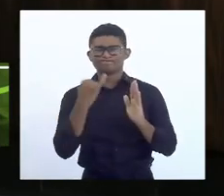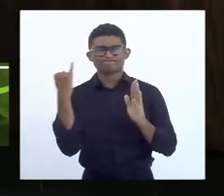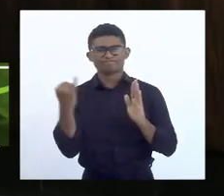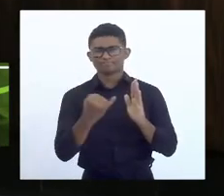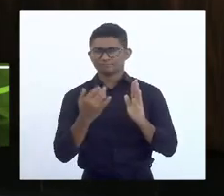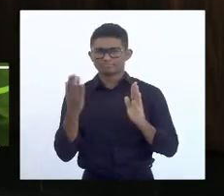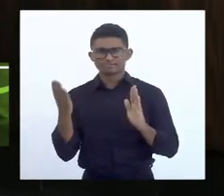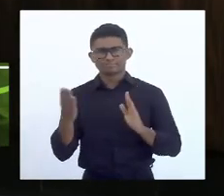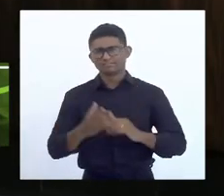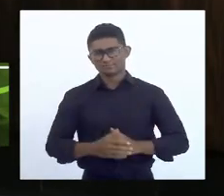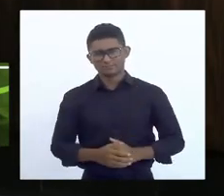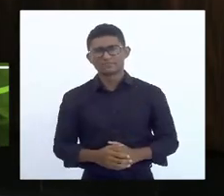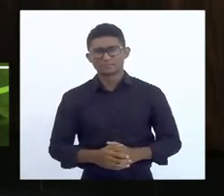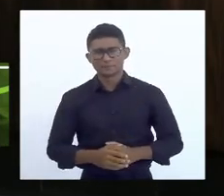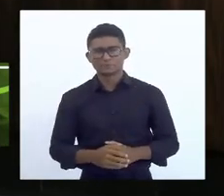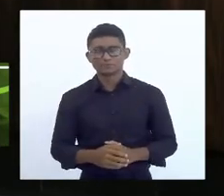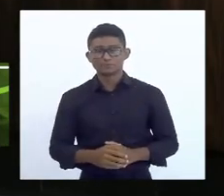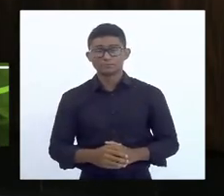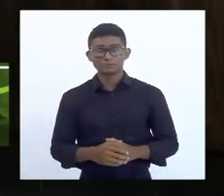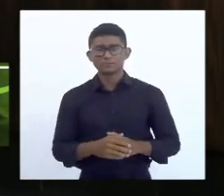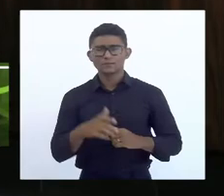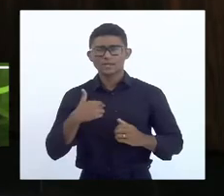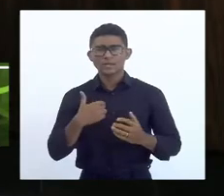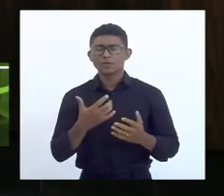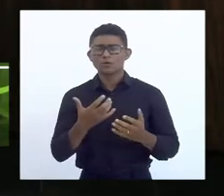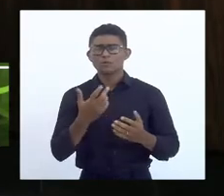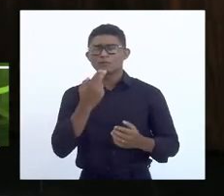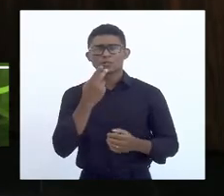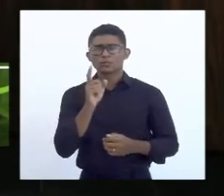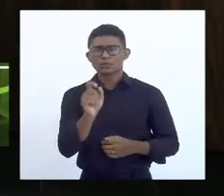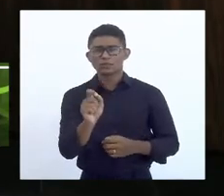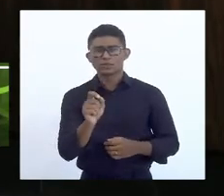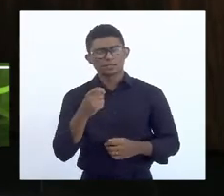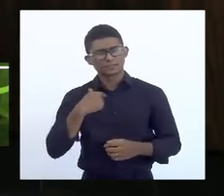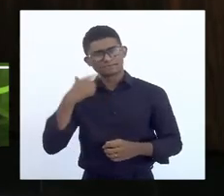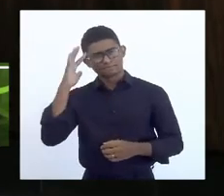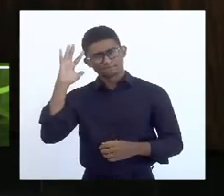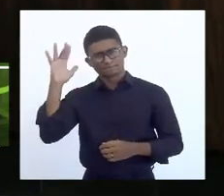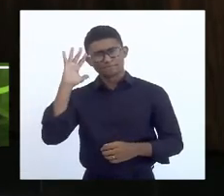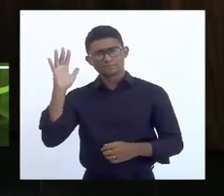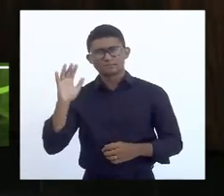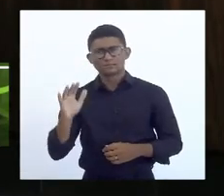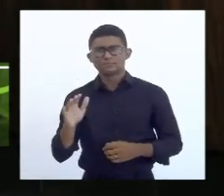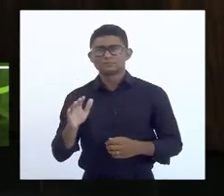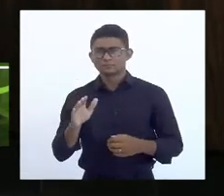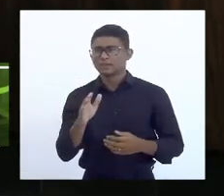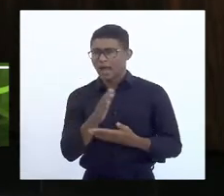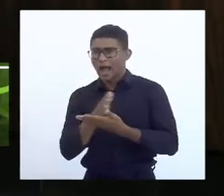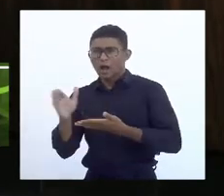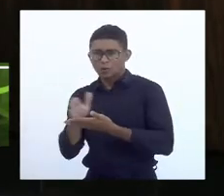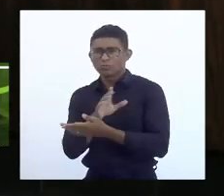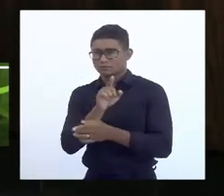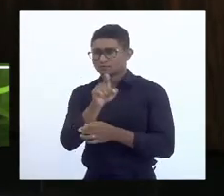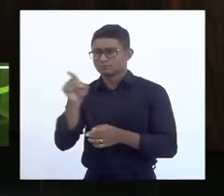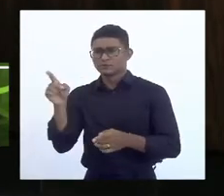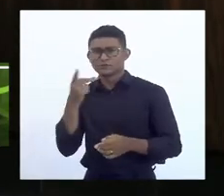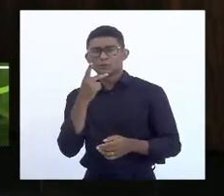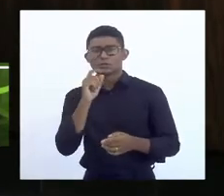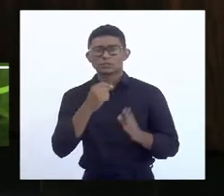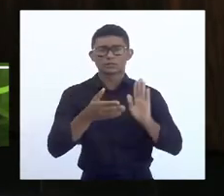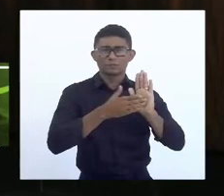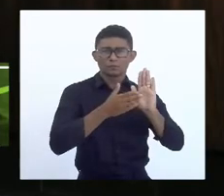importante. E eu quero dizer que eu acho, pensando aqui, né, muitas citaram algumas propostas, né, a gente tem que produzir